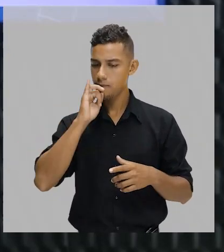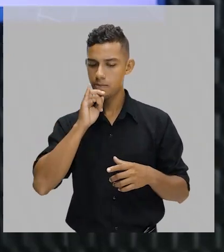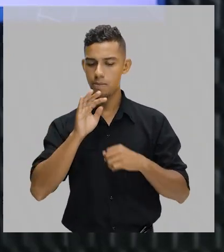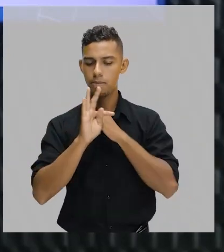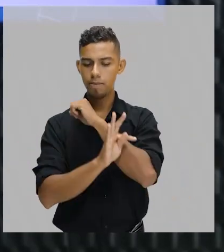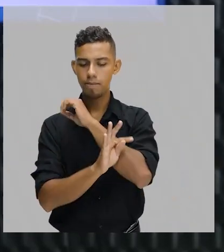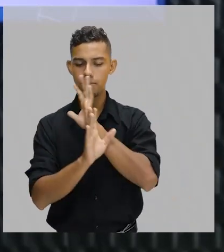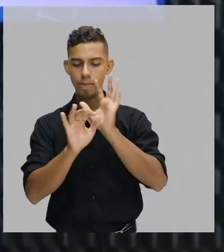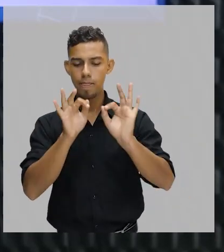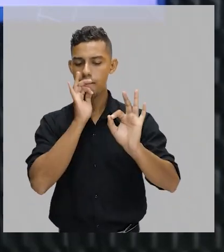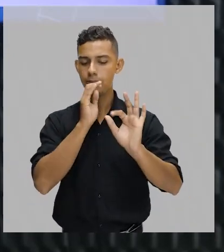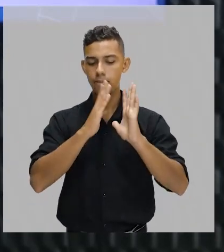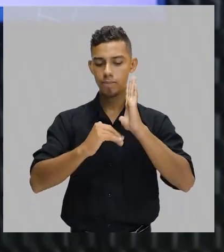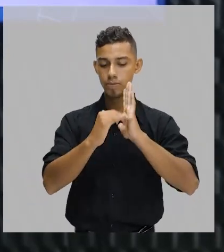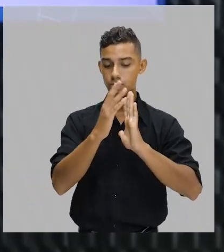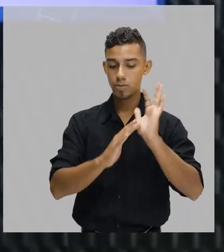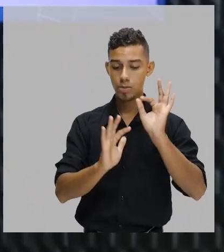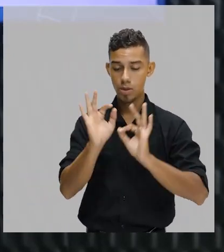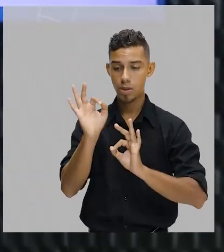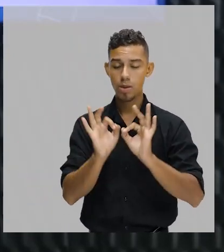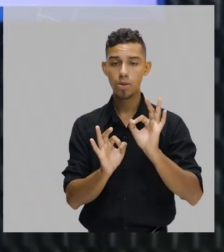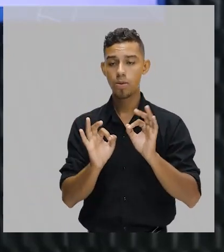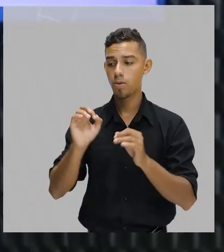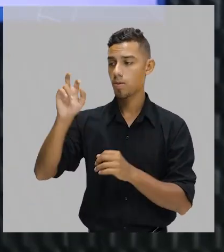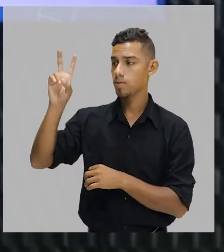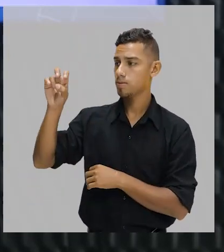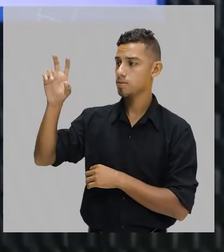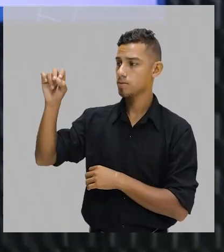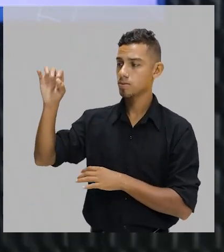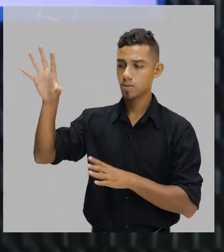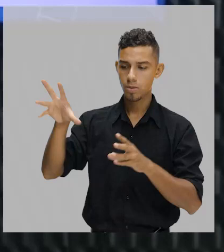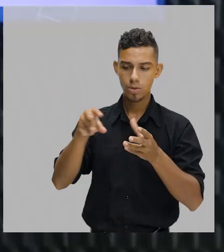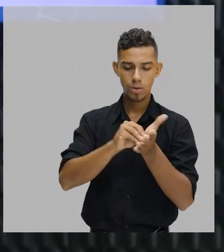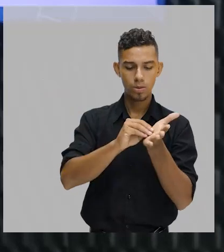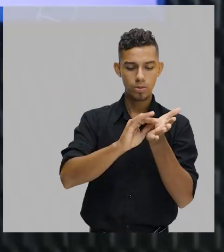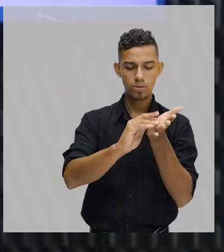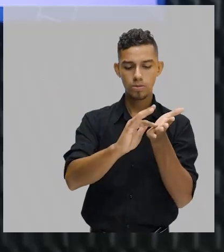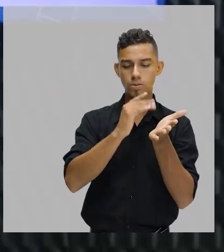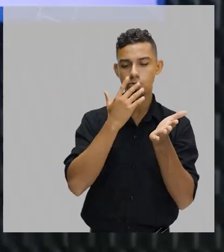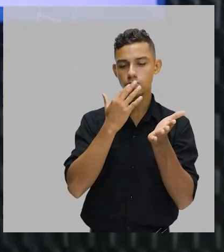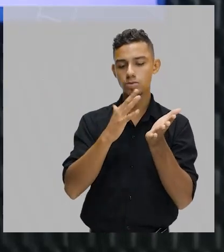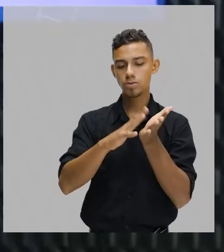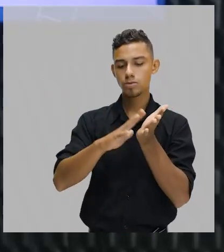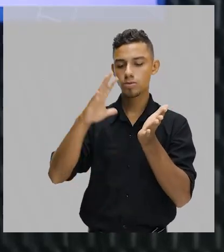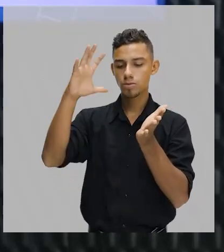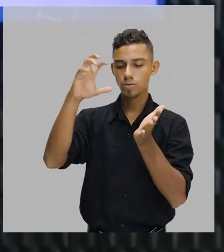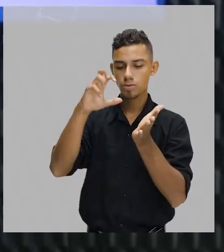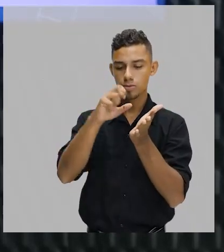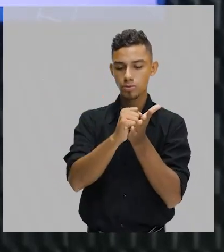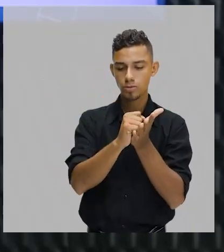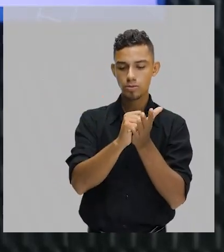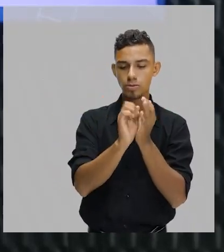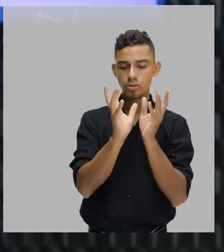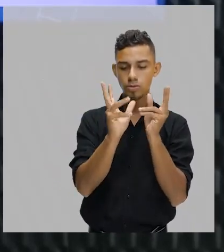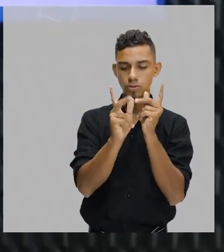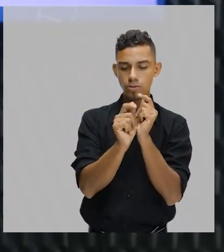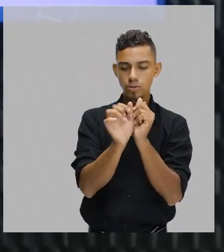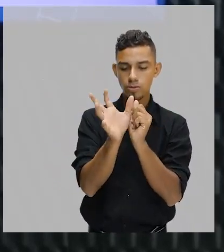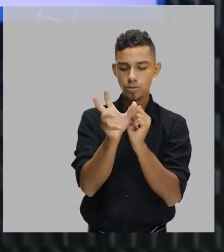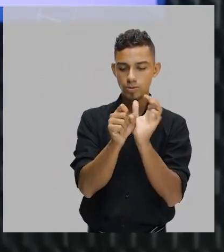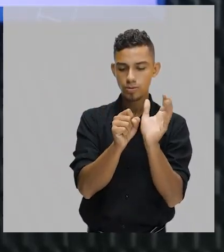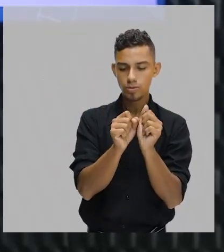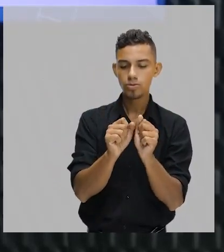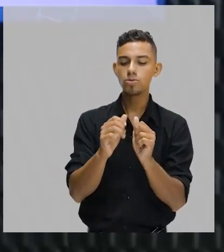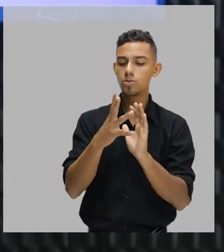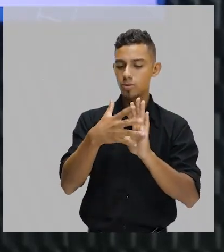uma tinta feita com ovo e pó colorido. Quando o gesso começa a secar, o gesso absorve a tinta.